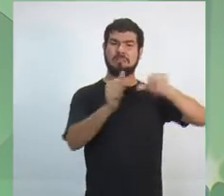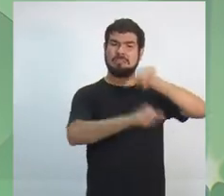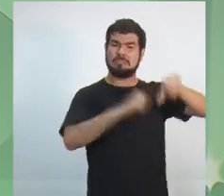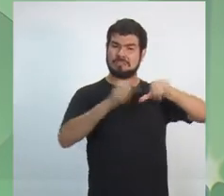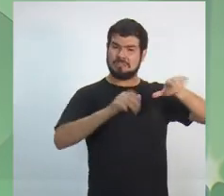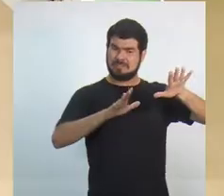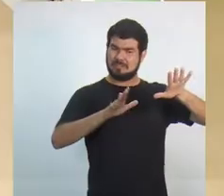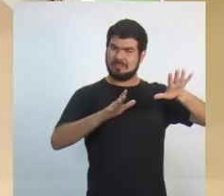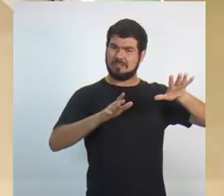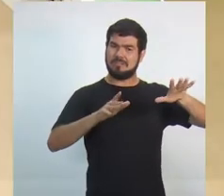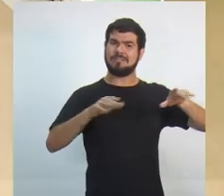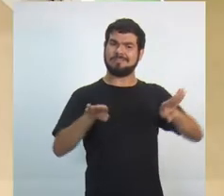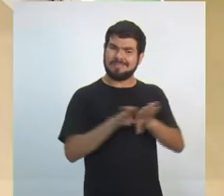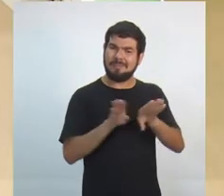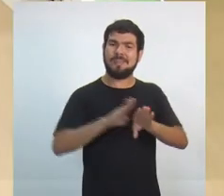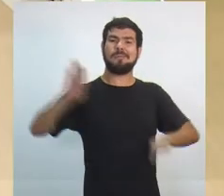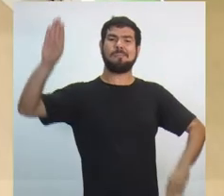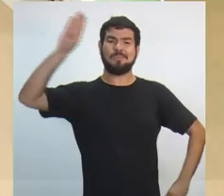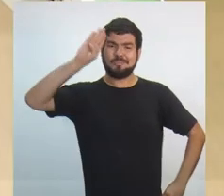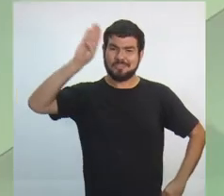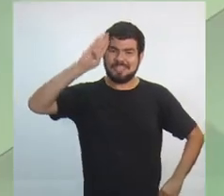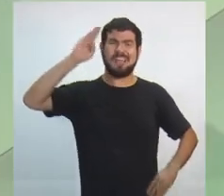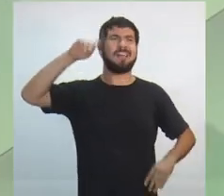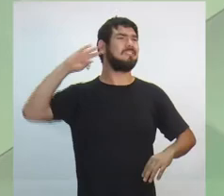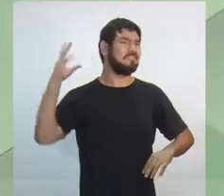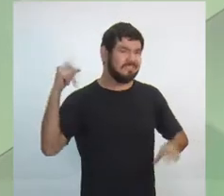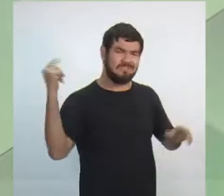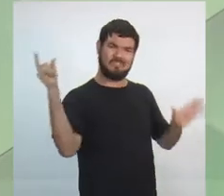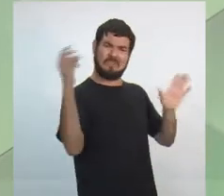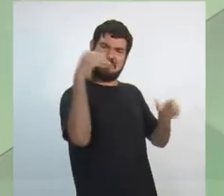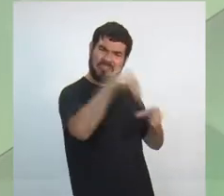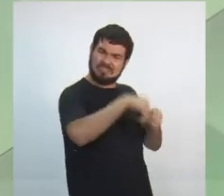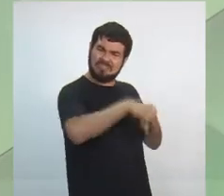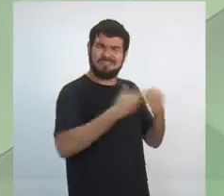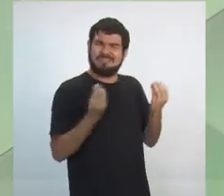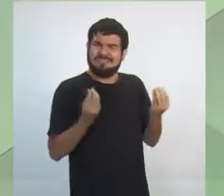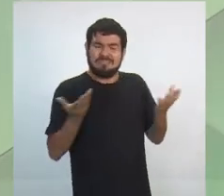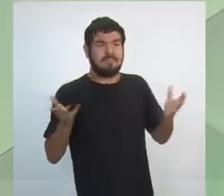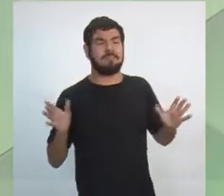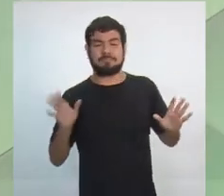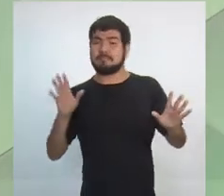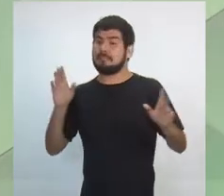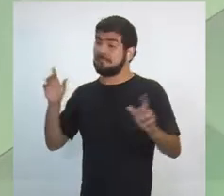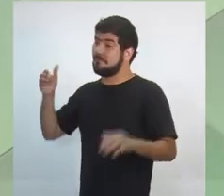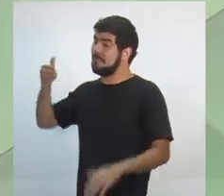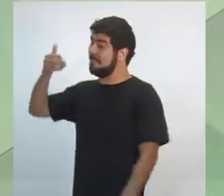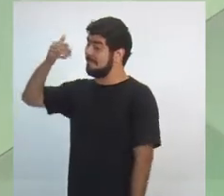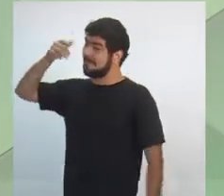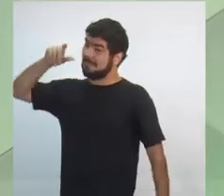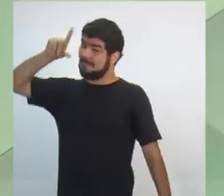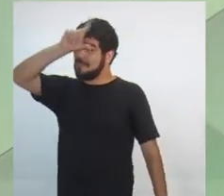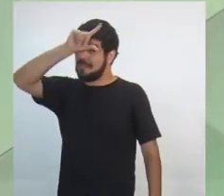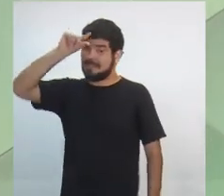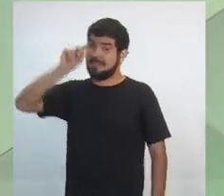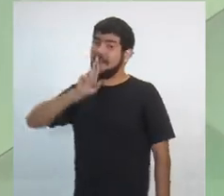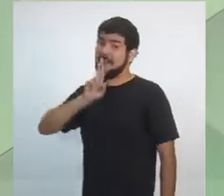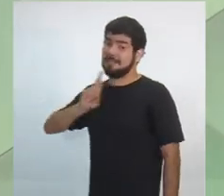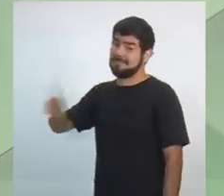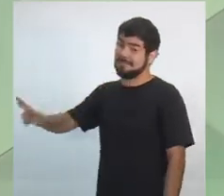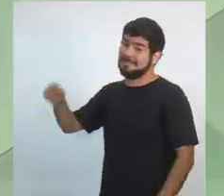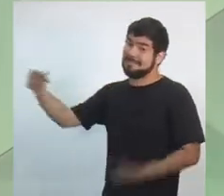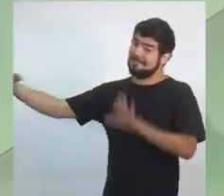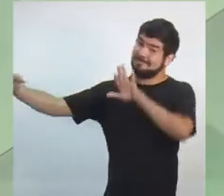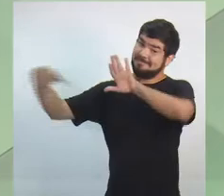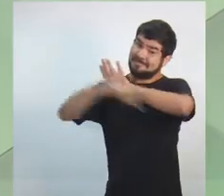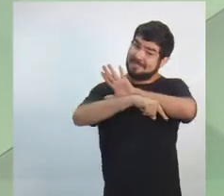sua resposta, acabou seu tempo de pergunta. Agora o candidato vai ter 3 minutos para comentar a